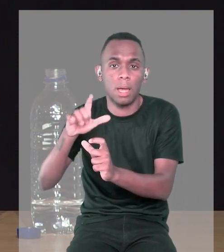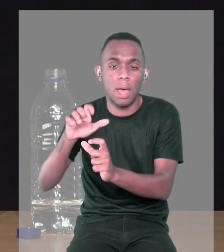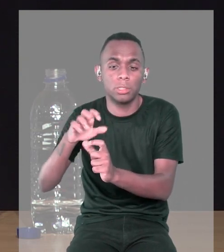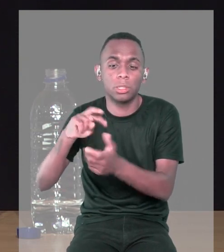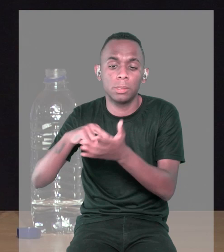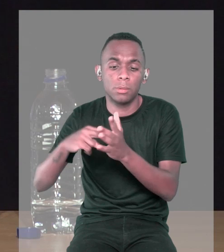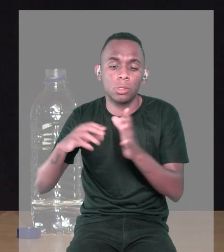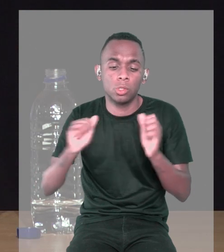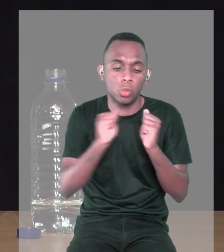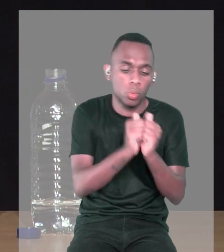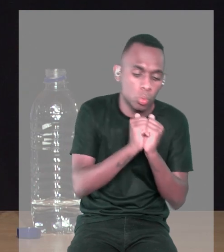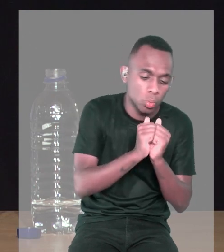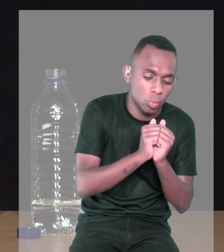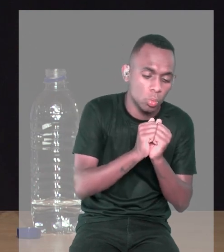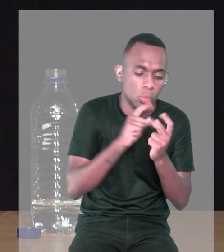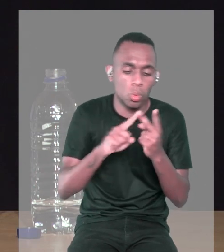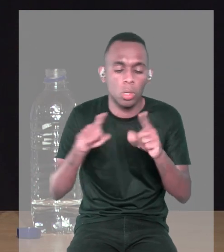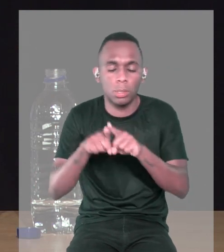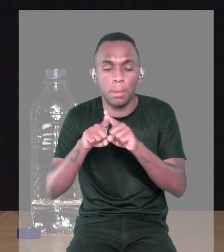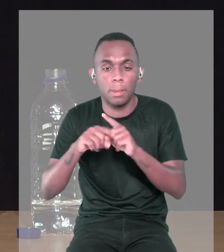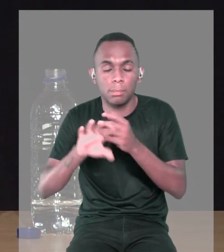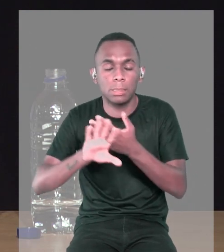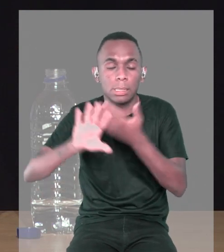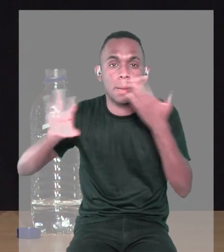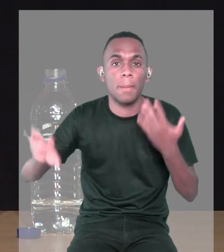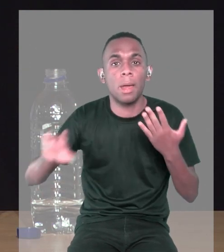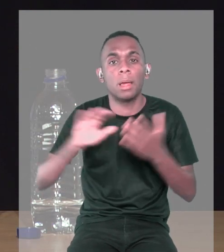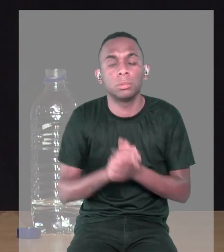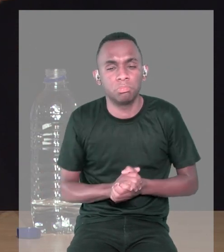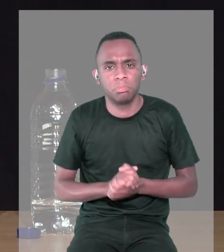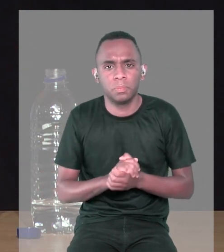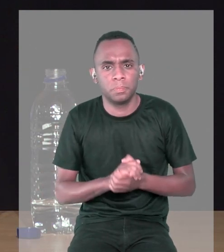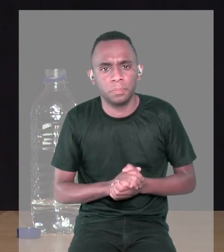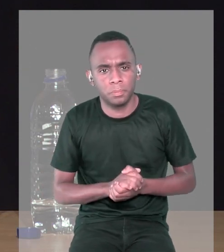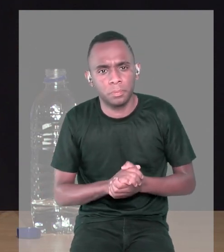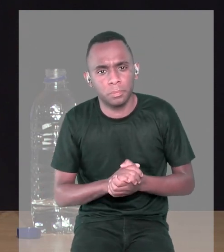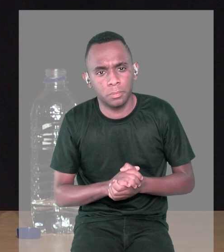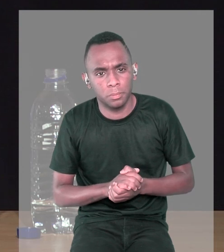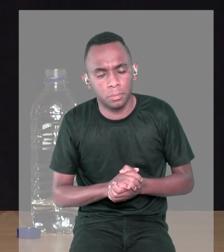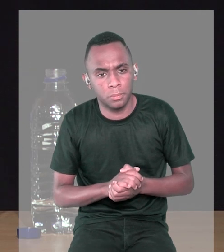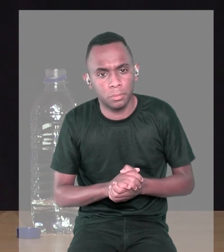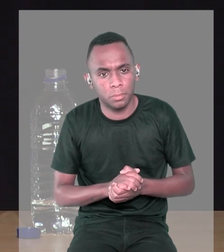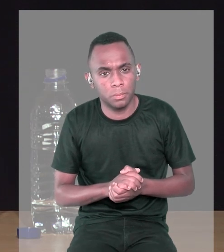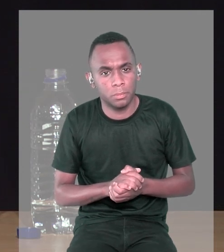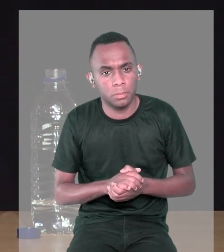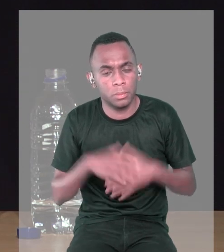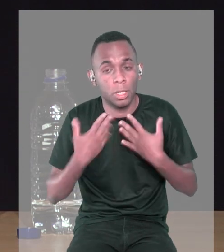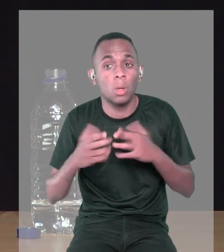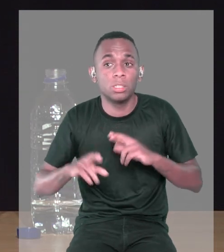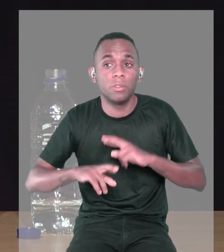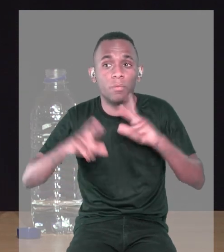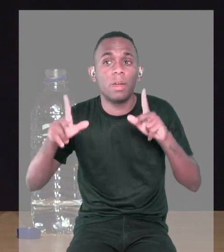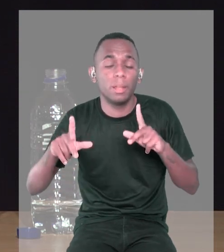não apaga a diferença pela qual cada um é um ser inconfundível nesse